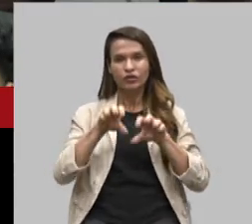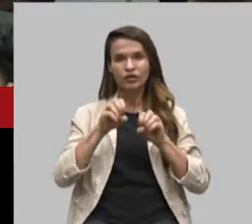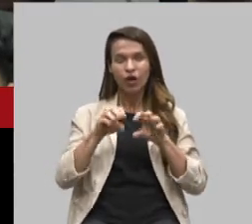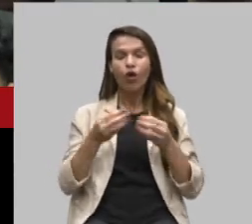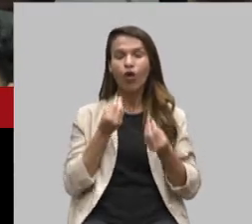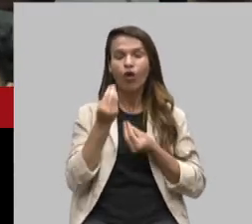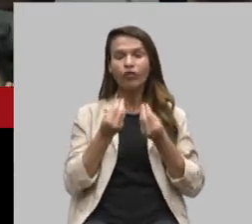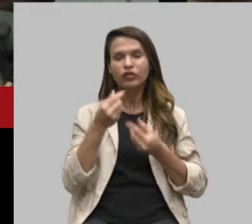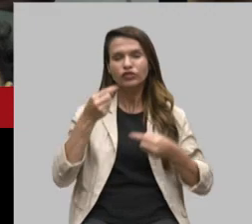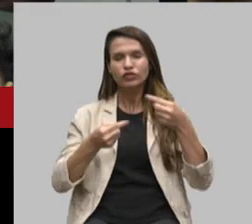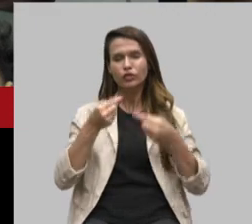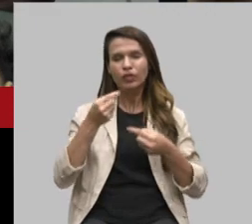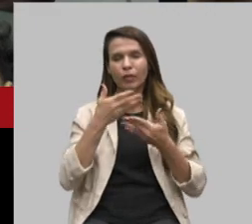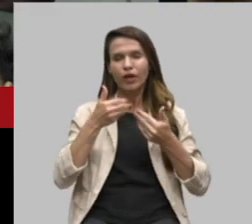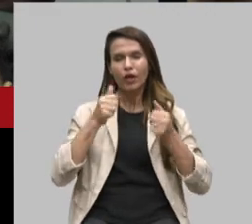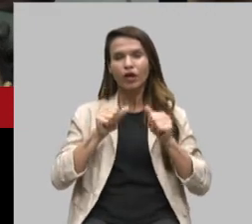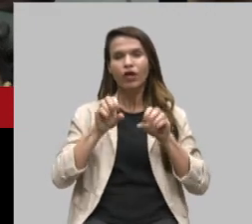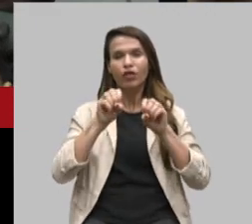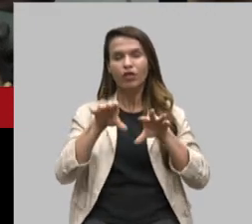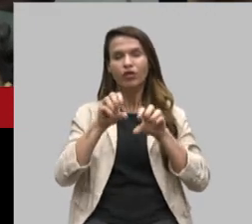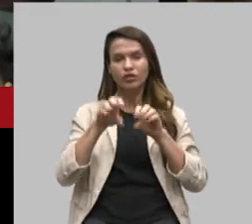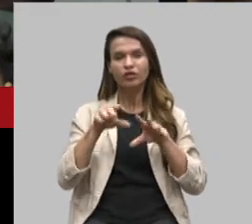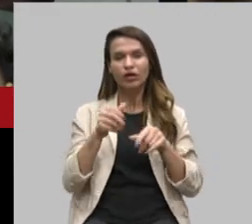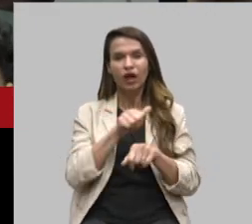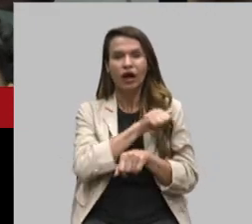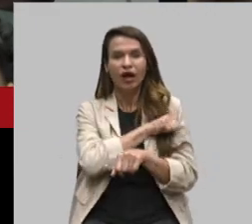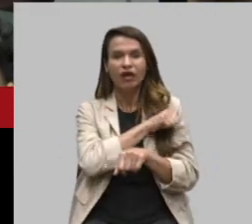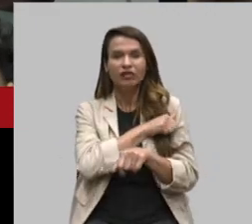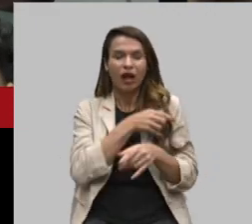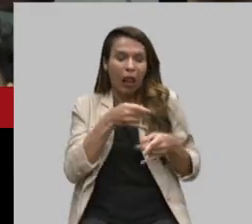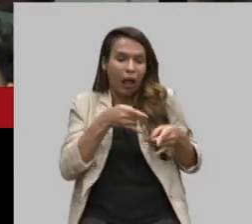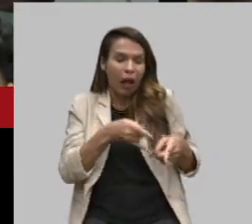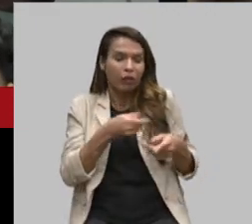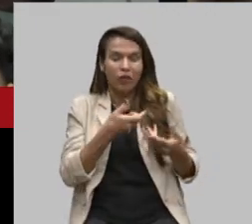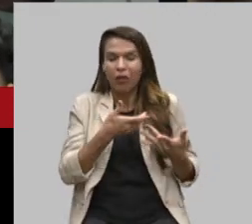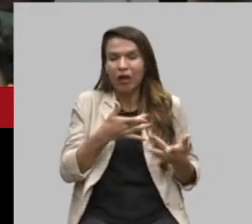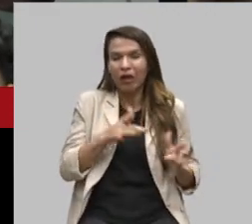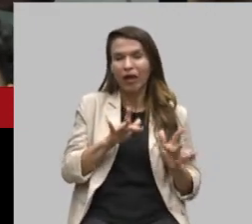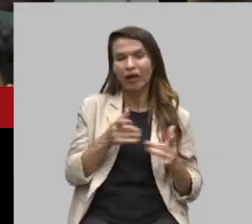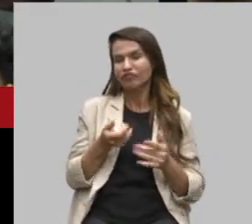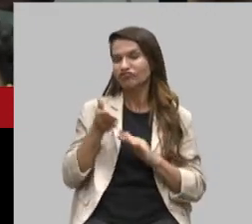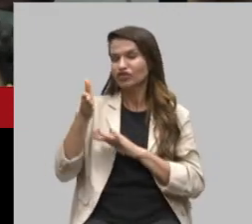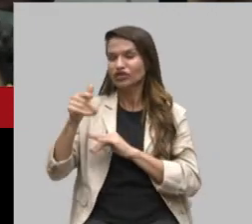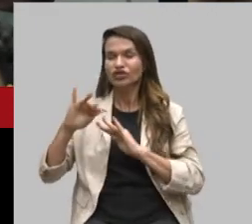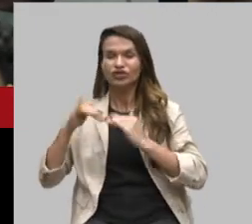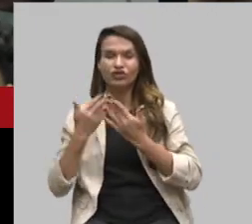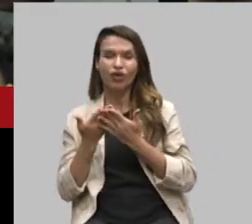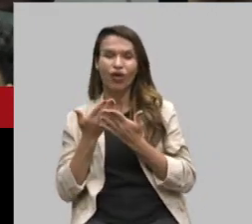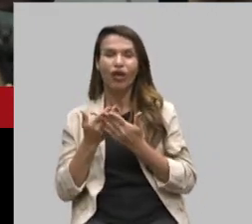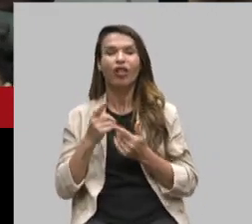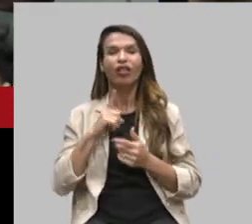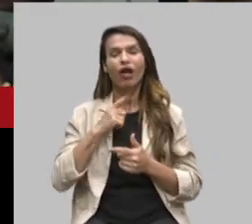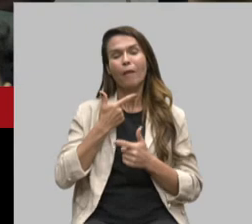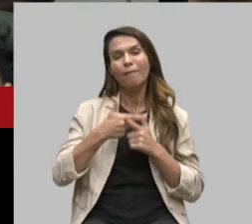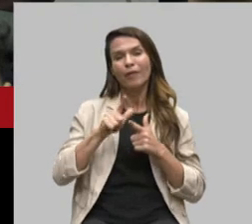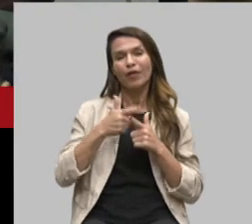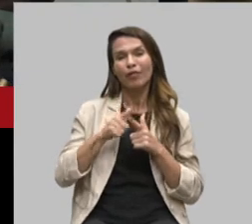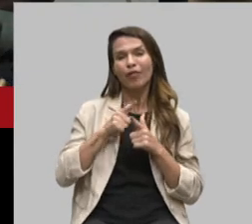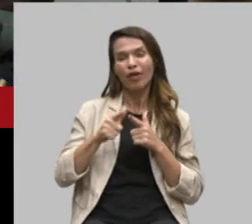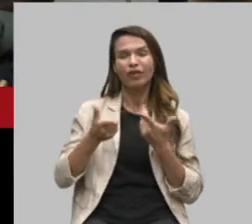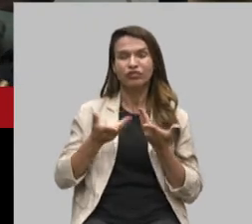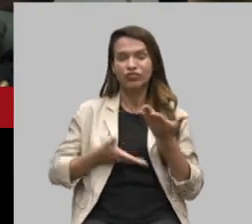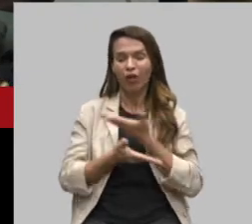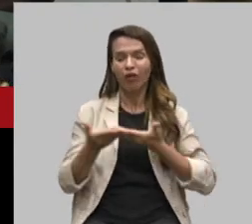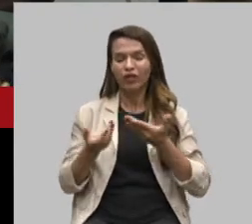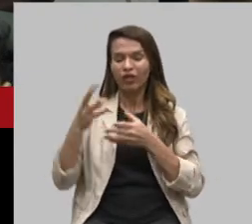se em casa tem alunos que estão deitados na cama não quer levantar para ir pra escola por quê Porque tem bullying porque tem problemas em convivência dentro da escola